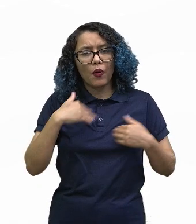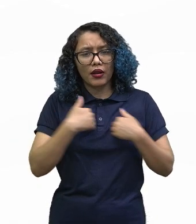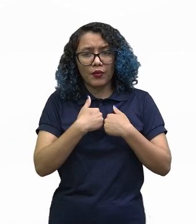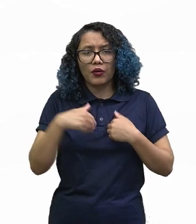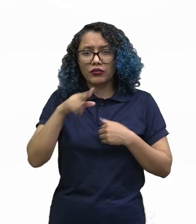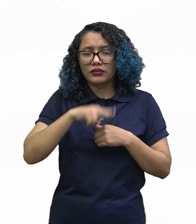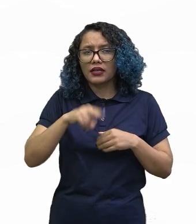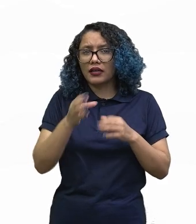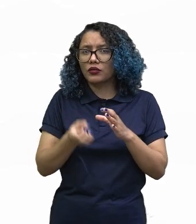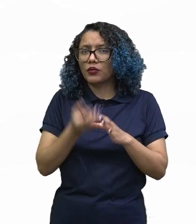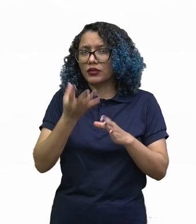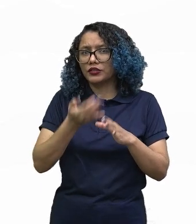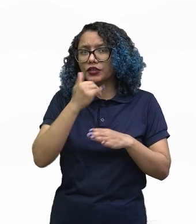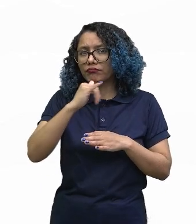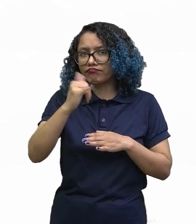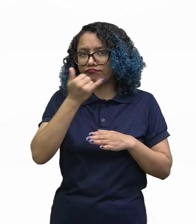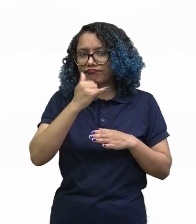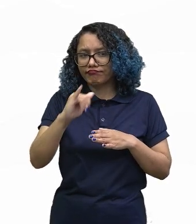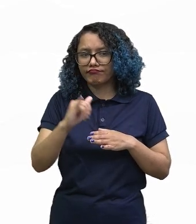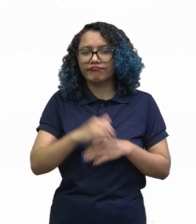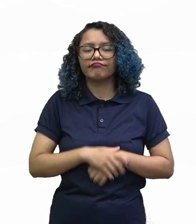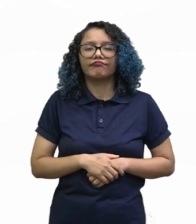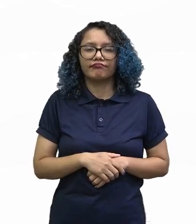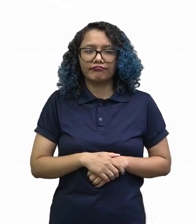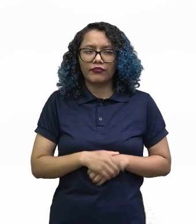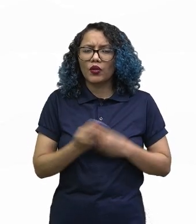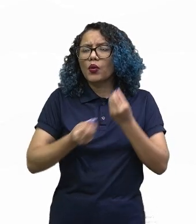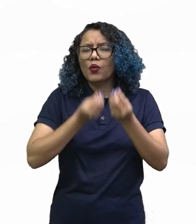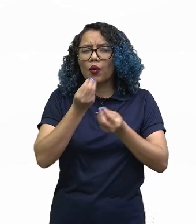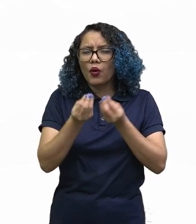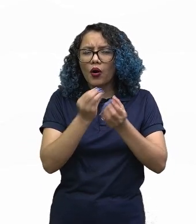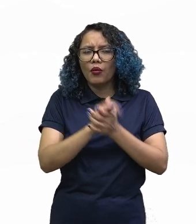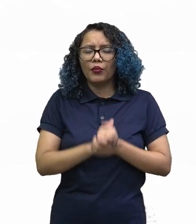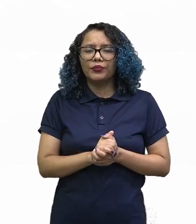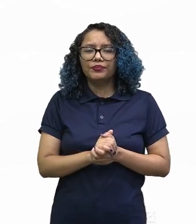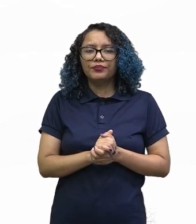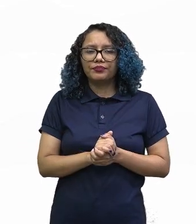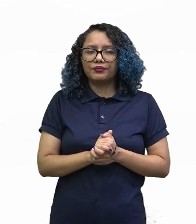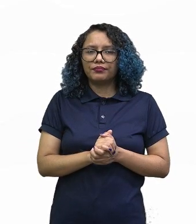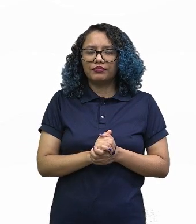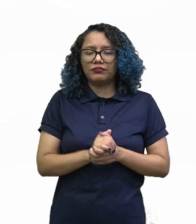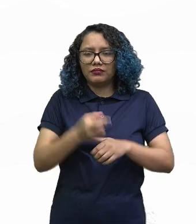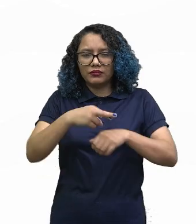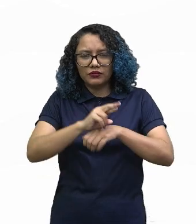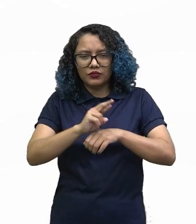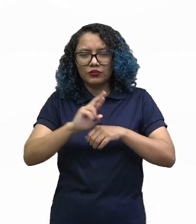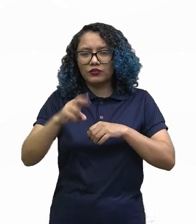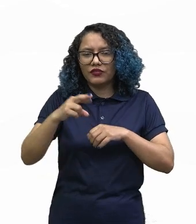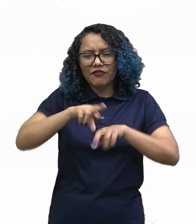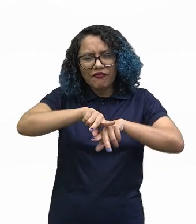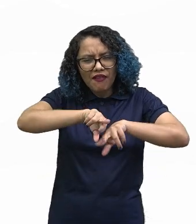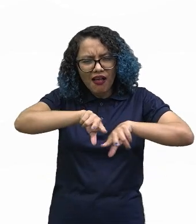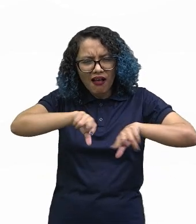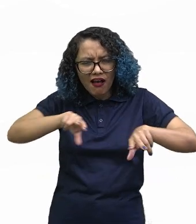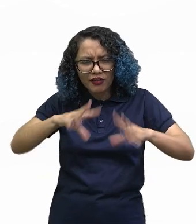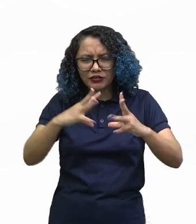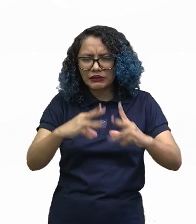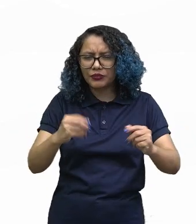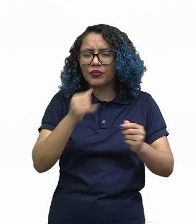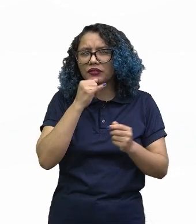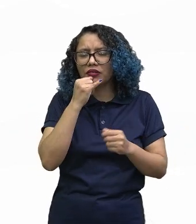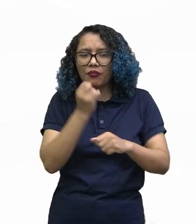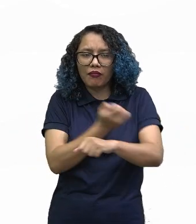produção de energia. Ela é obtida através da decomposição de uma variedade de recursos renováveis, como